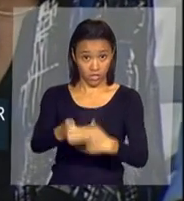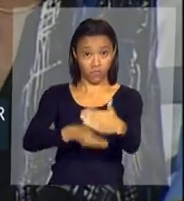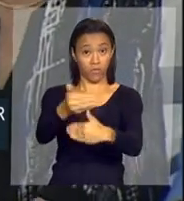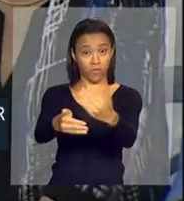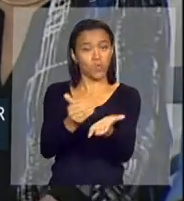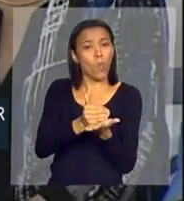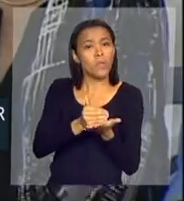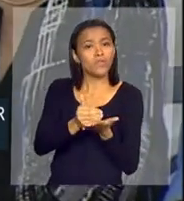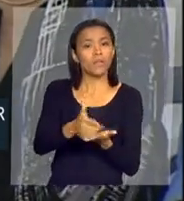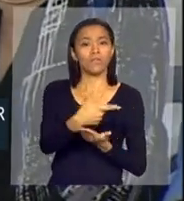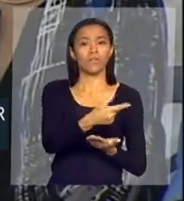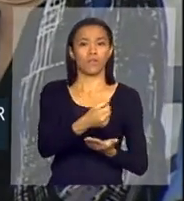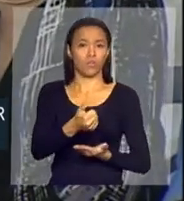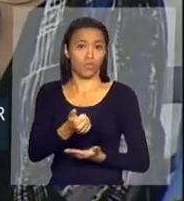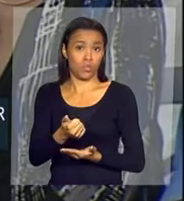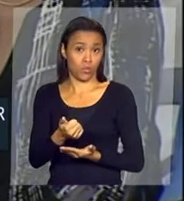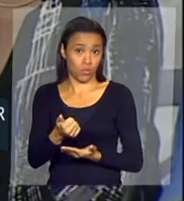em